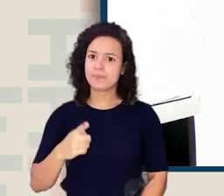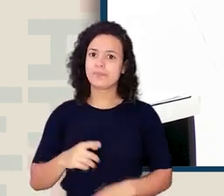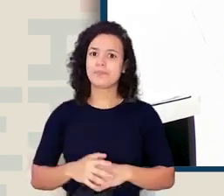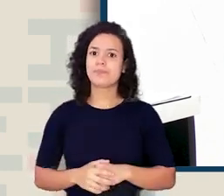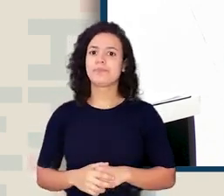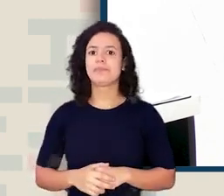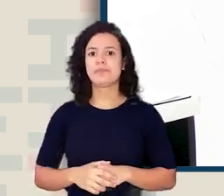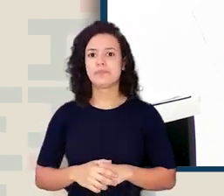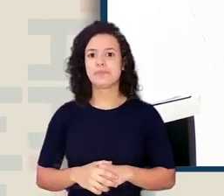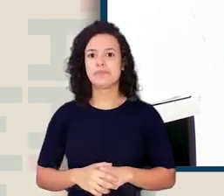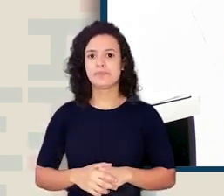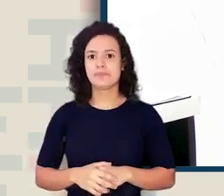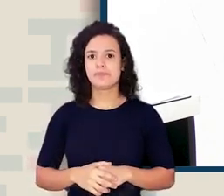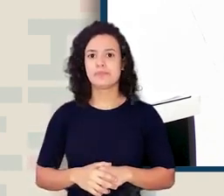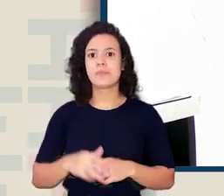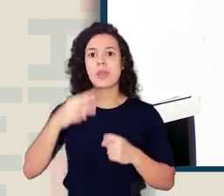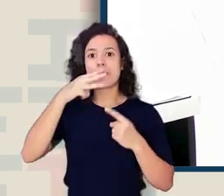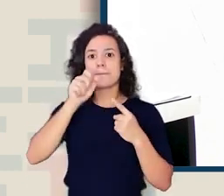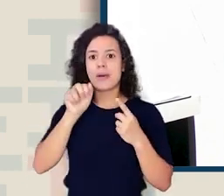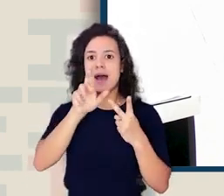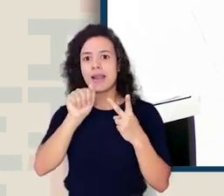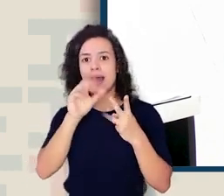ter